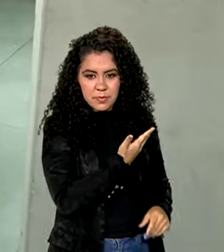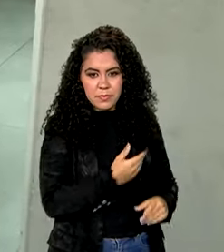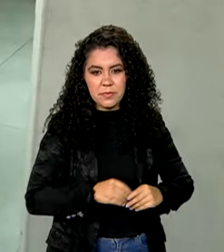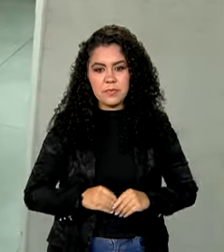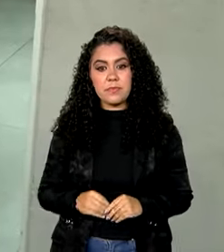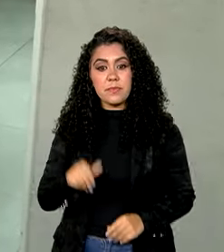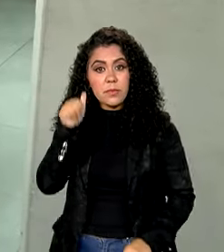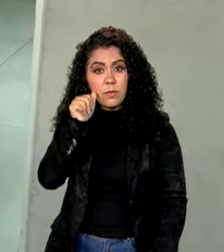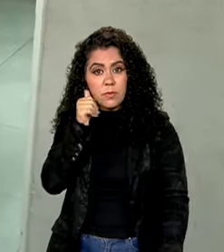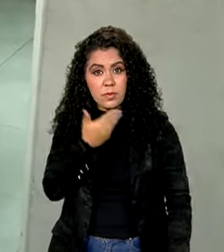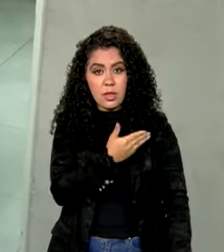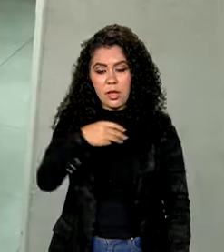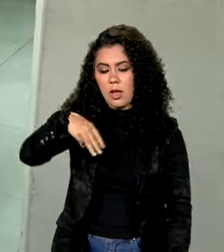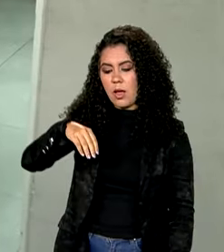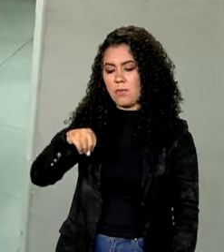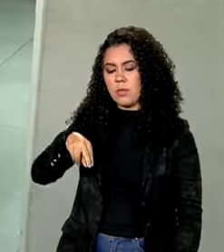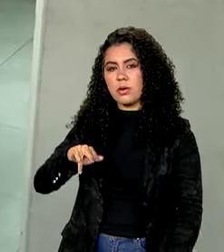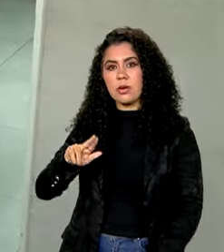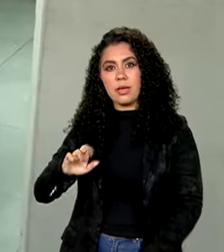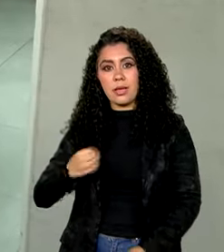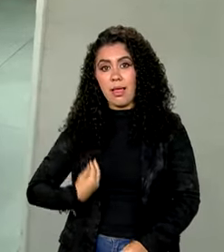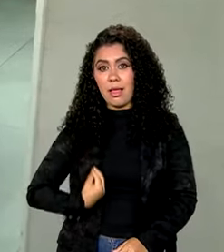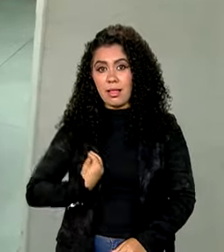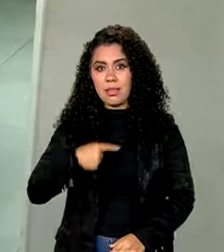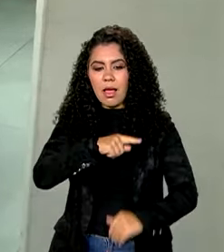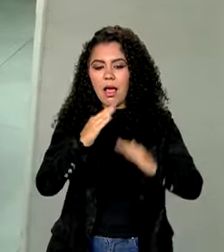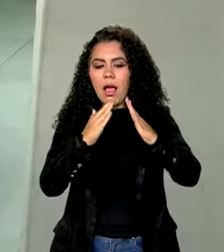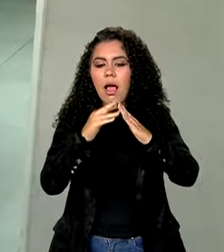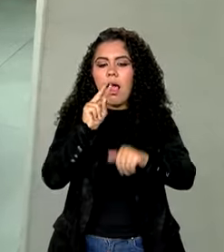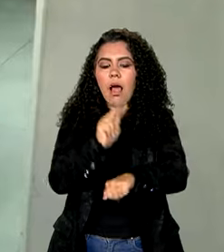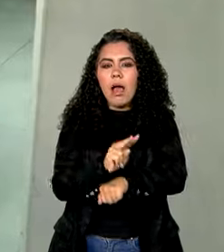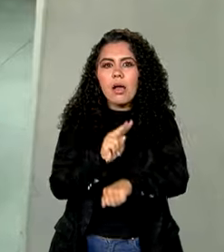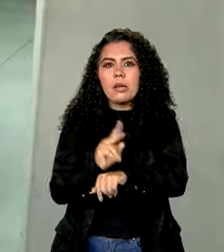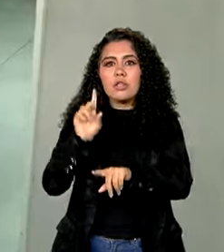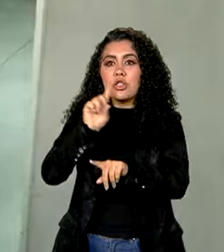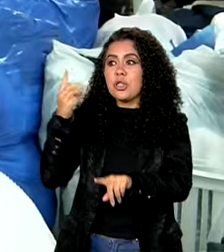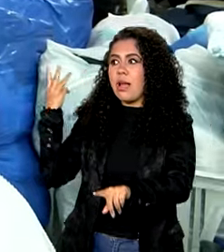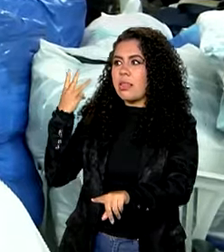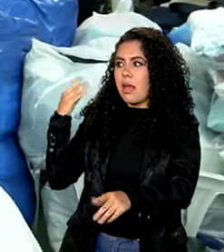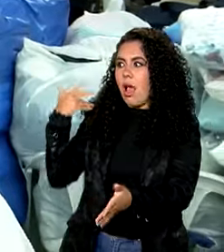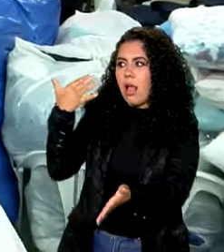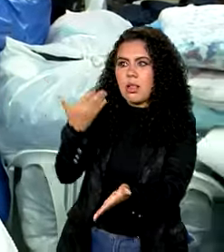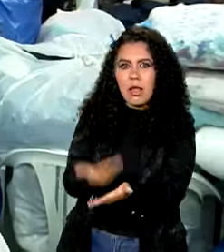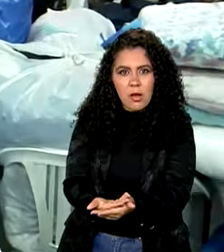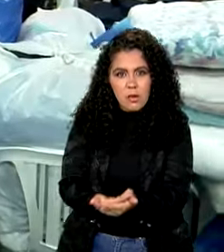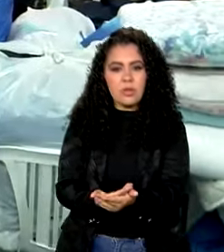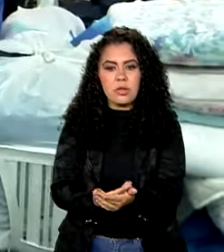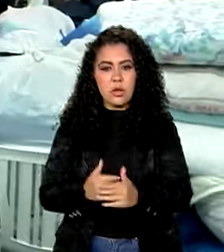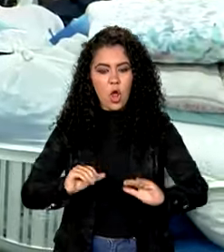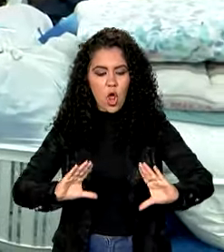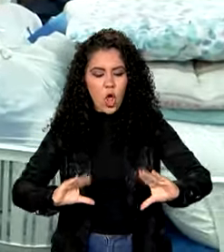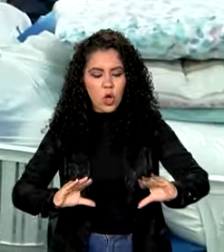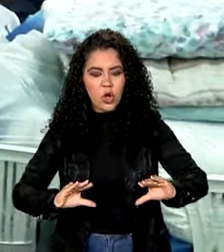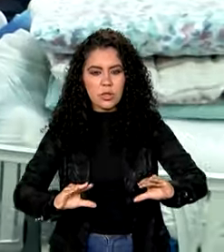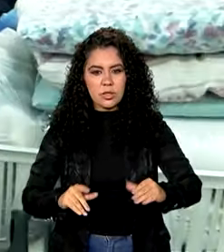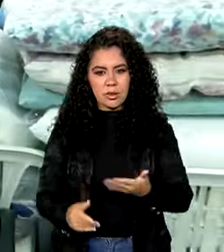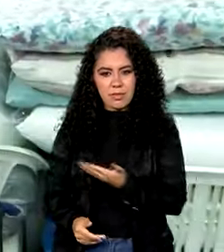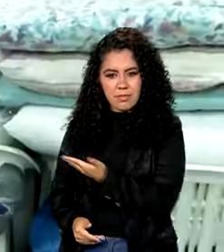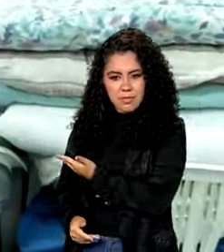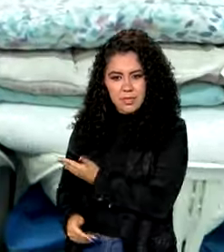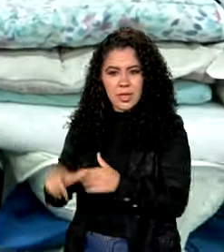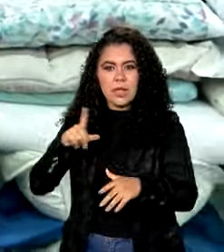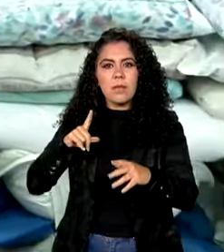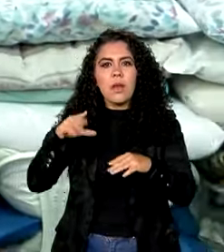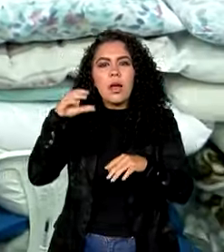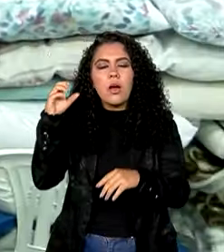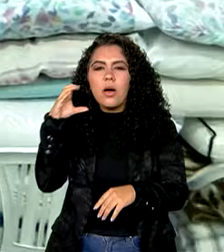A Monique está neste abrigo desde o dia 3, com os filhos e o marido. O colchão onde a família dorme, os